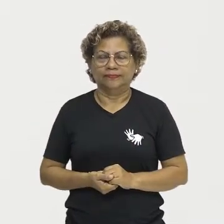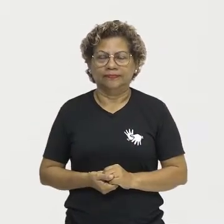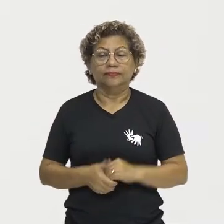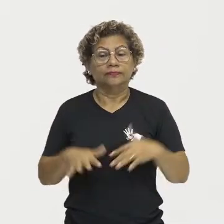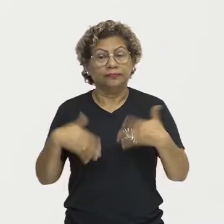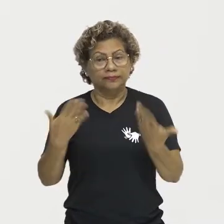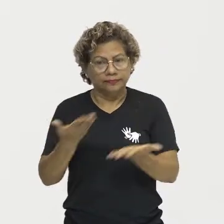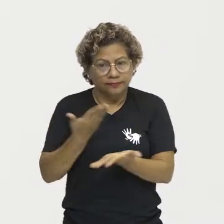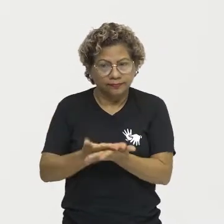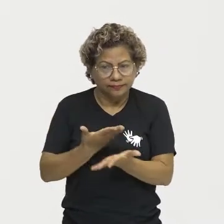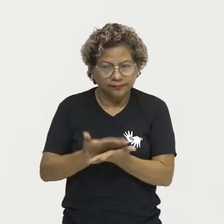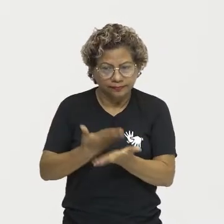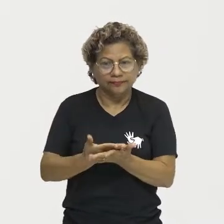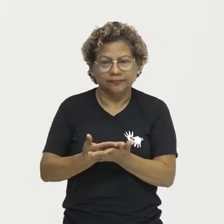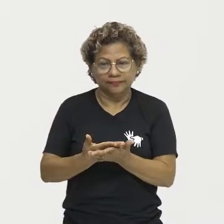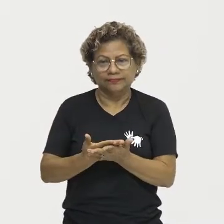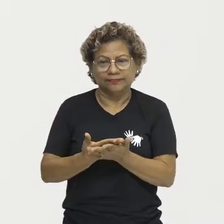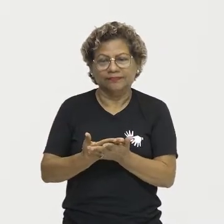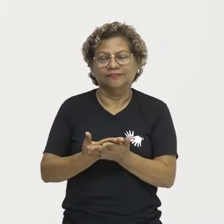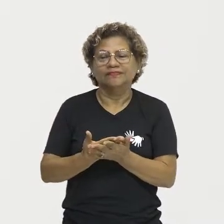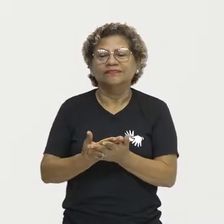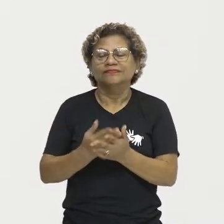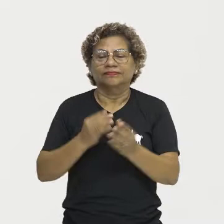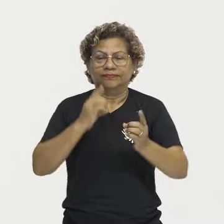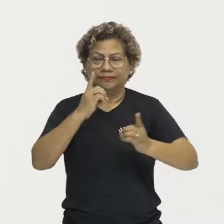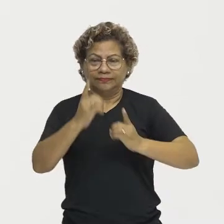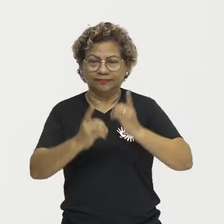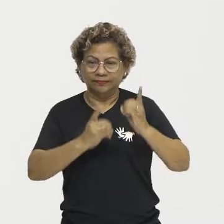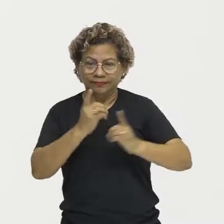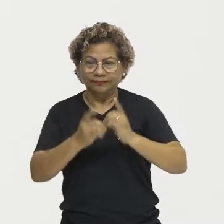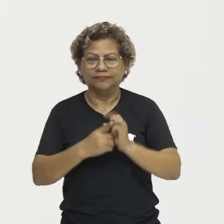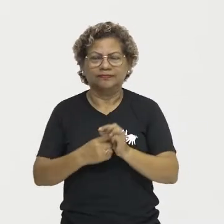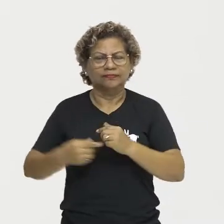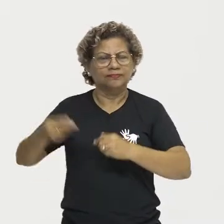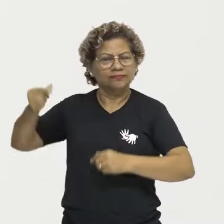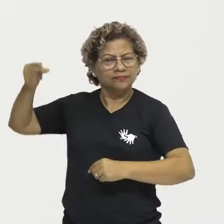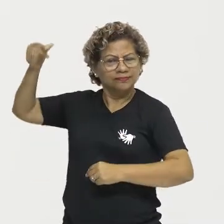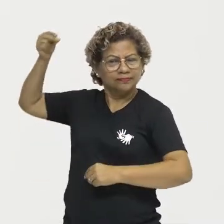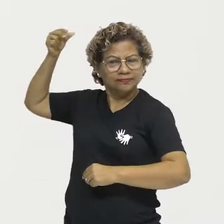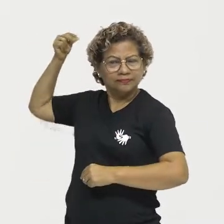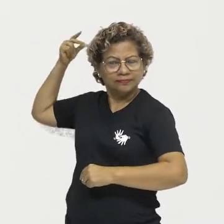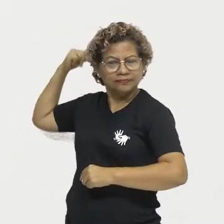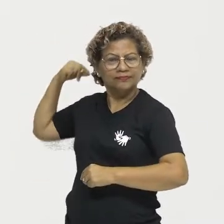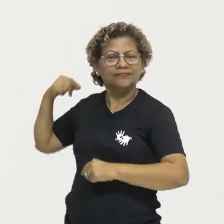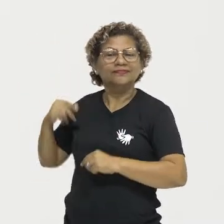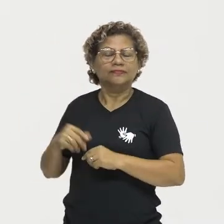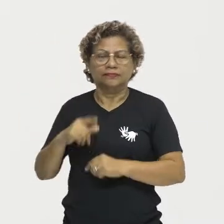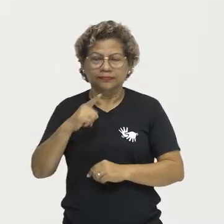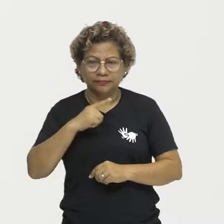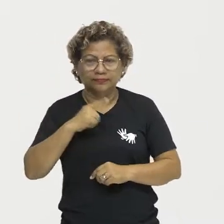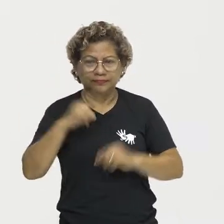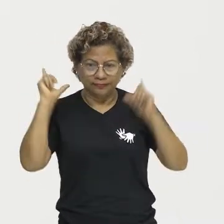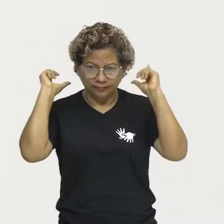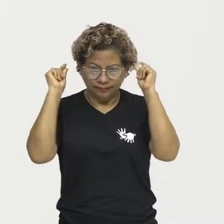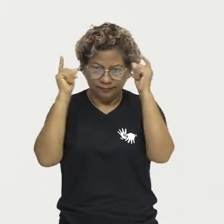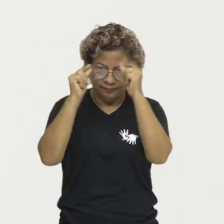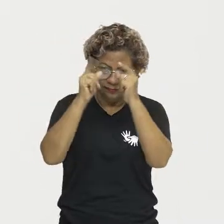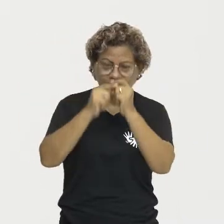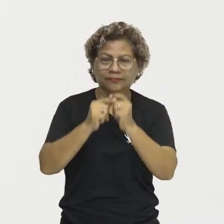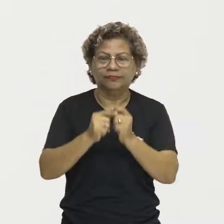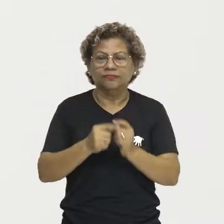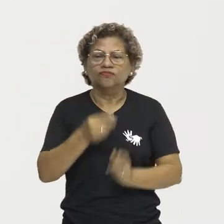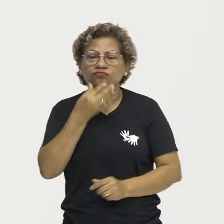esse estudo da dinâmica, ele começa muito tempo atrás, lá na época da Grécia Antiga, com